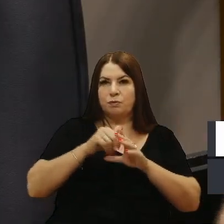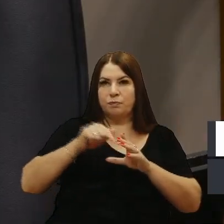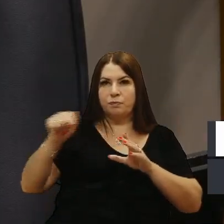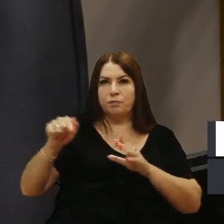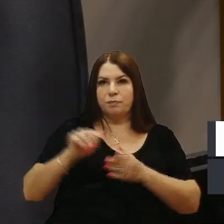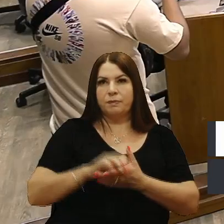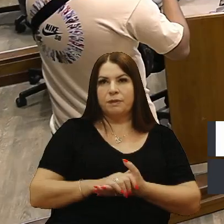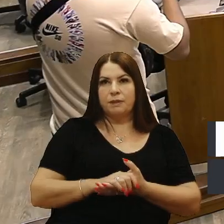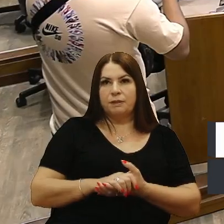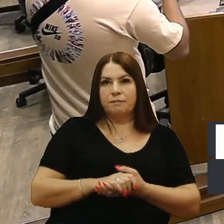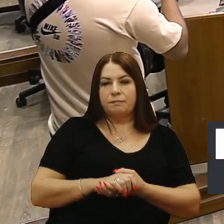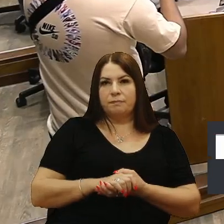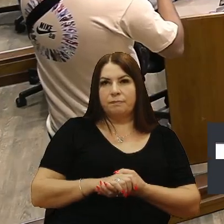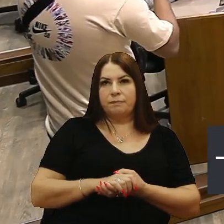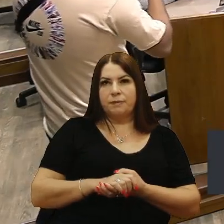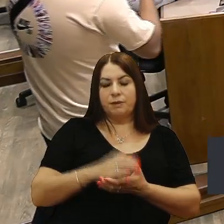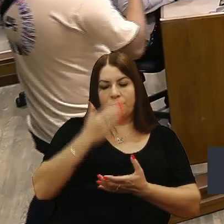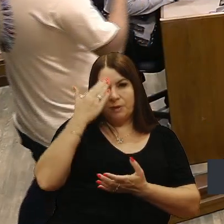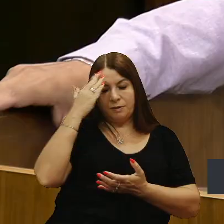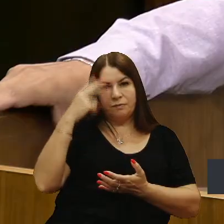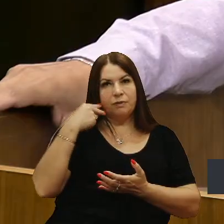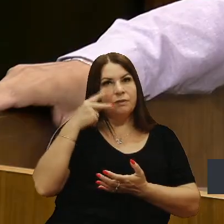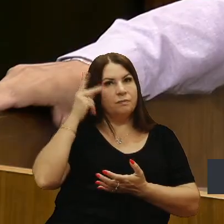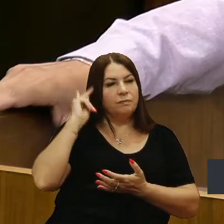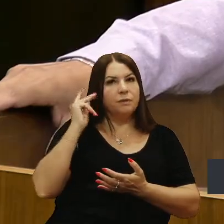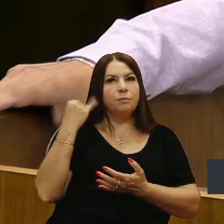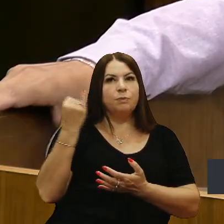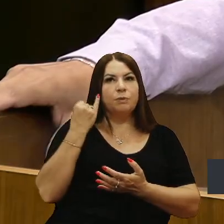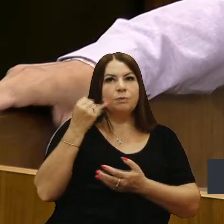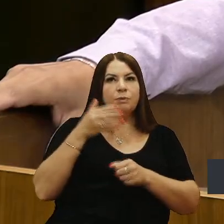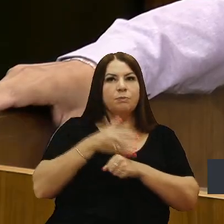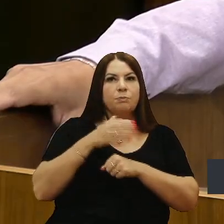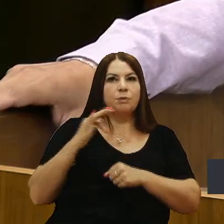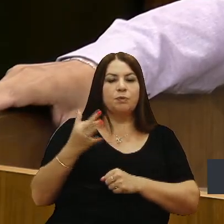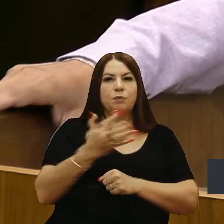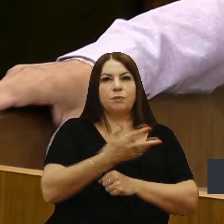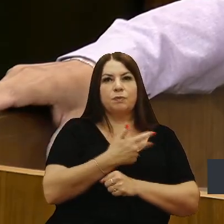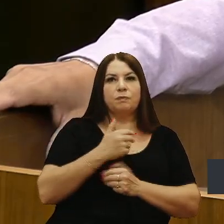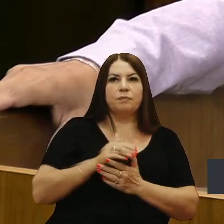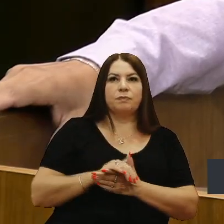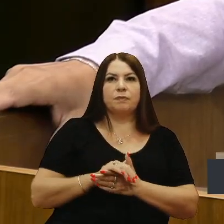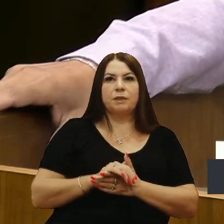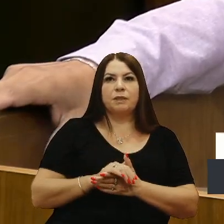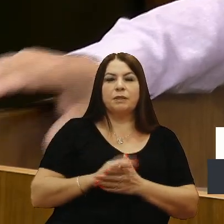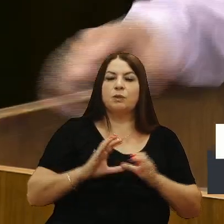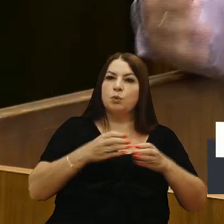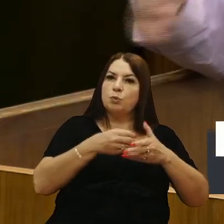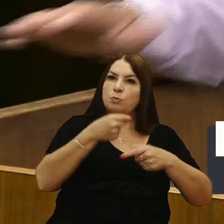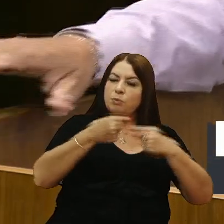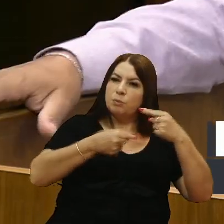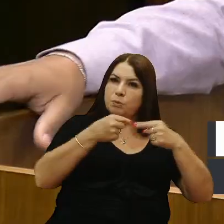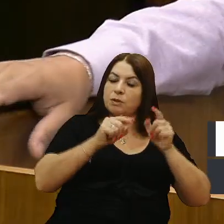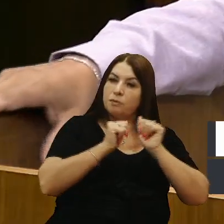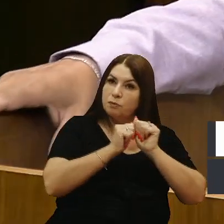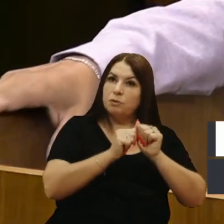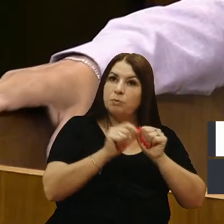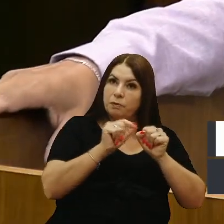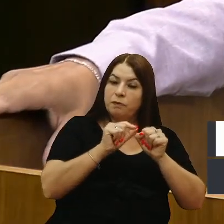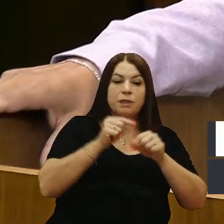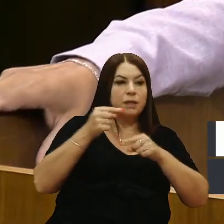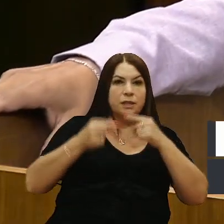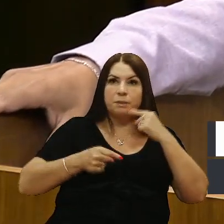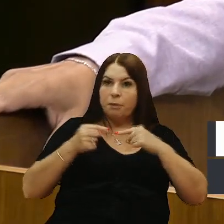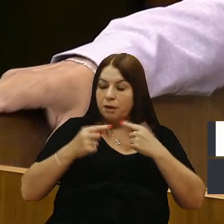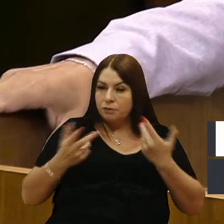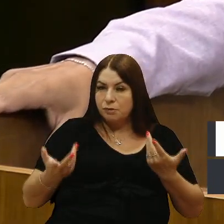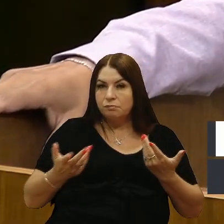lebre aí. Muito obrigado. Obrigado, vereador Iago. Eu acho muito importante a participação de todos. Essa frente parlamentar ela vem justamente para a gente fazer o debate,